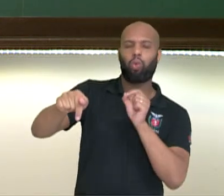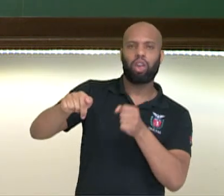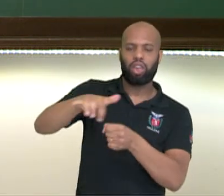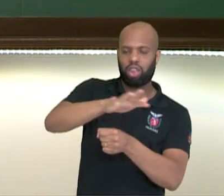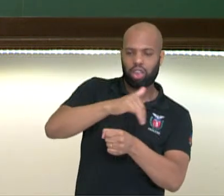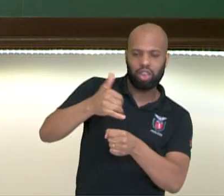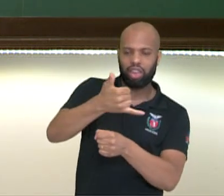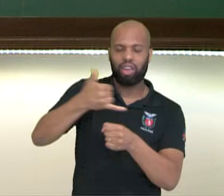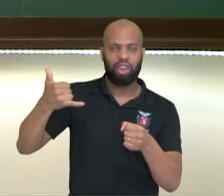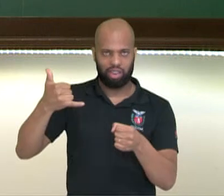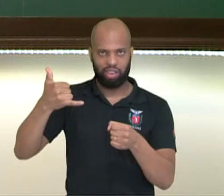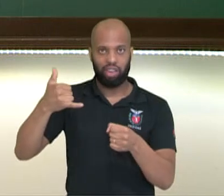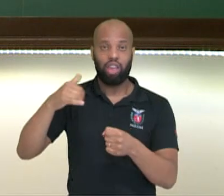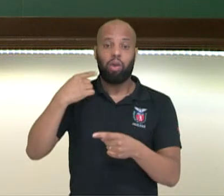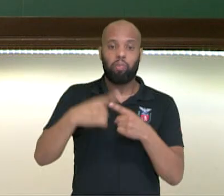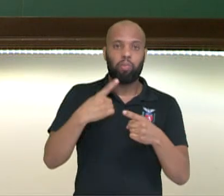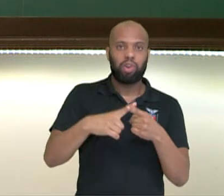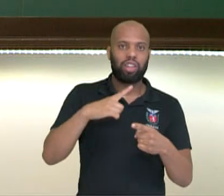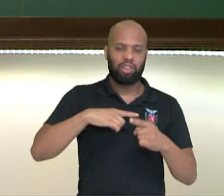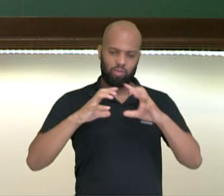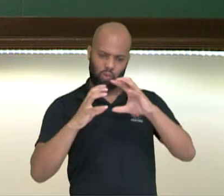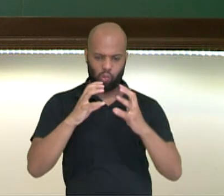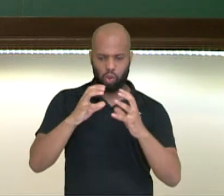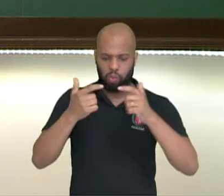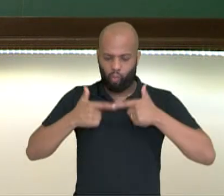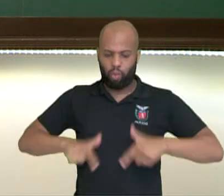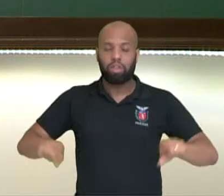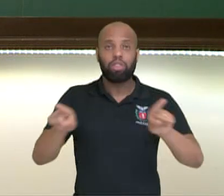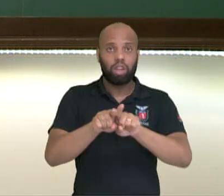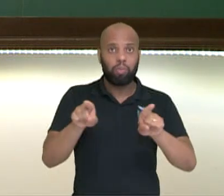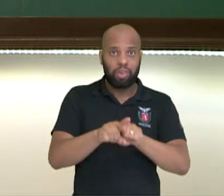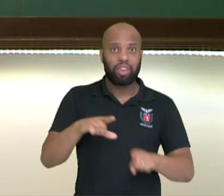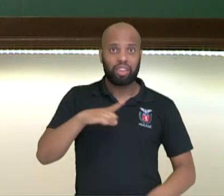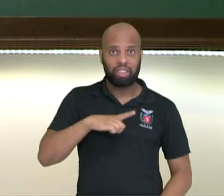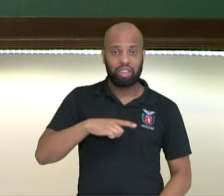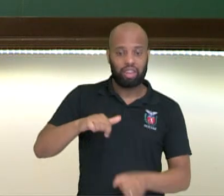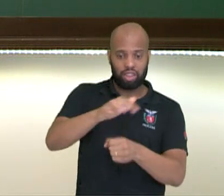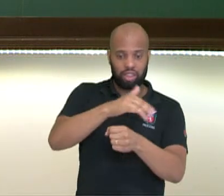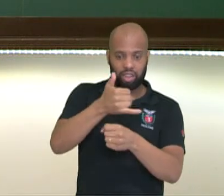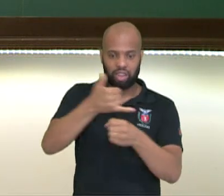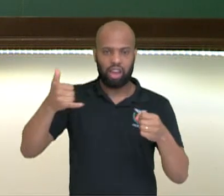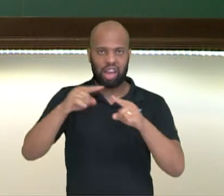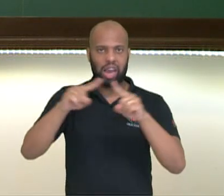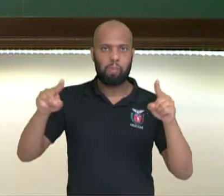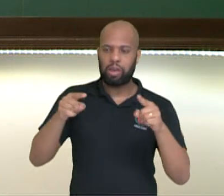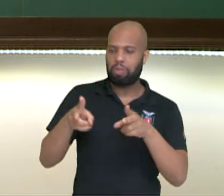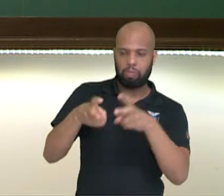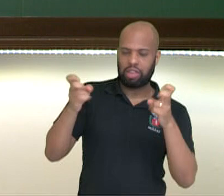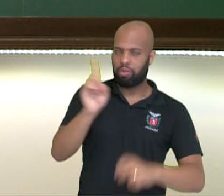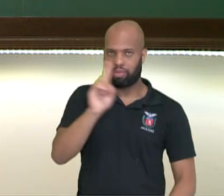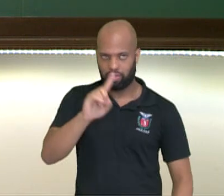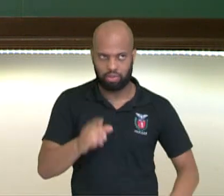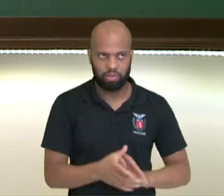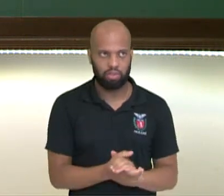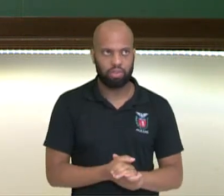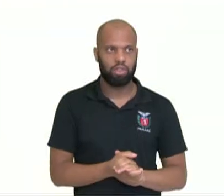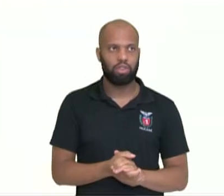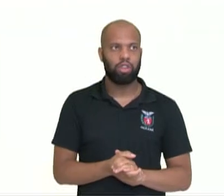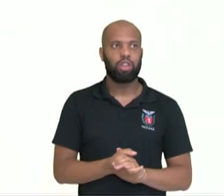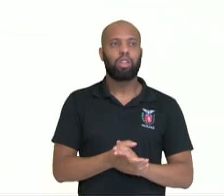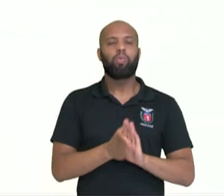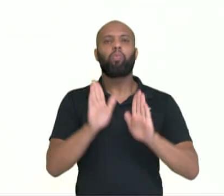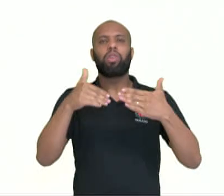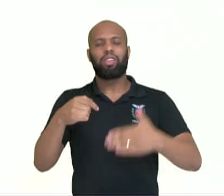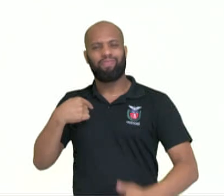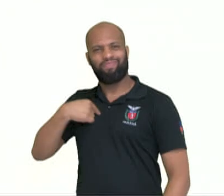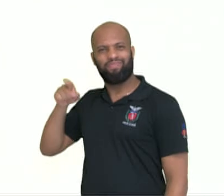elétrica evidente, porque um corpo neutro também tem carga elétrica, mas não é evidente, ok? A eletrização é